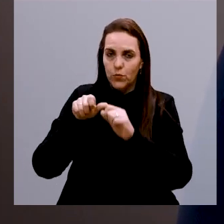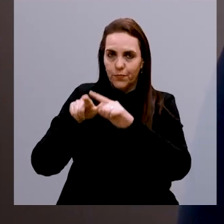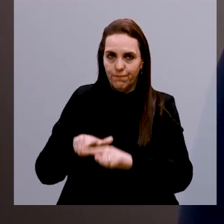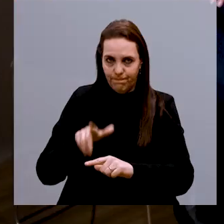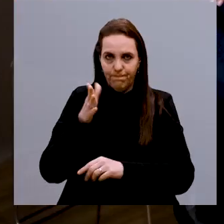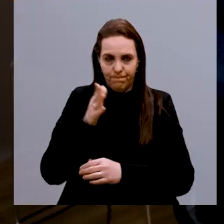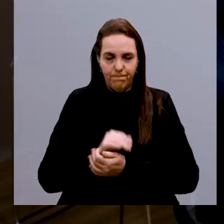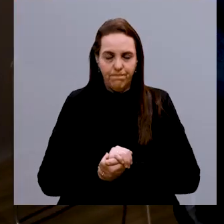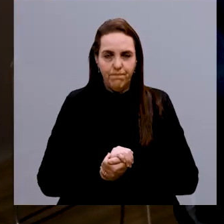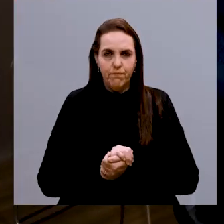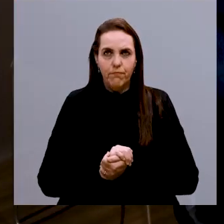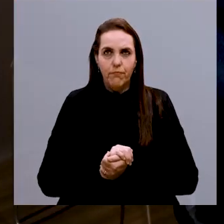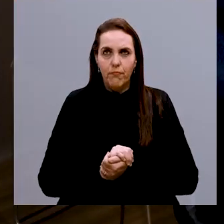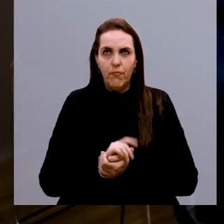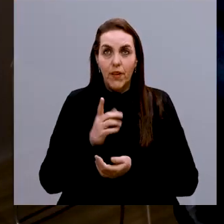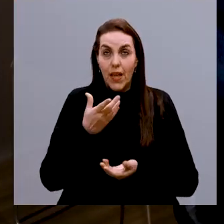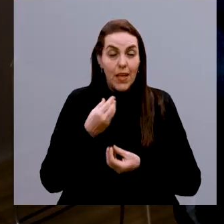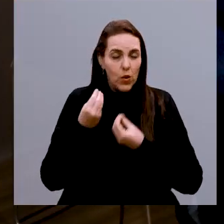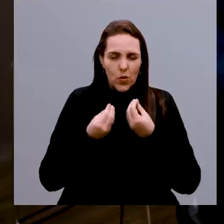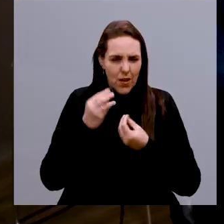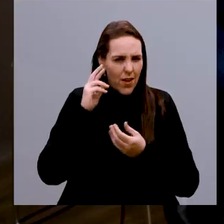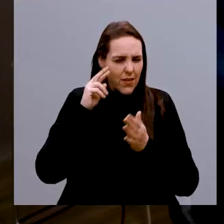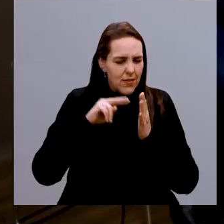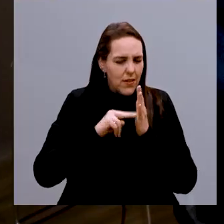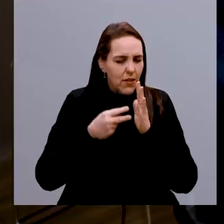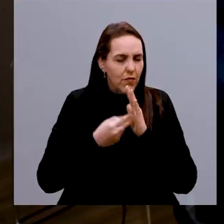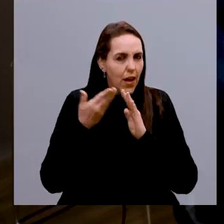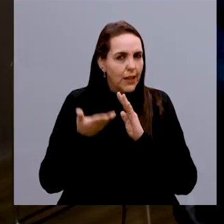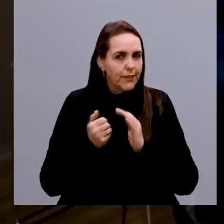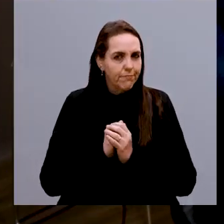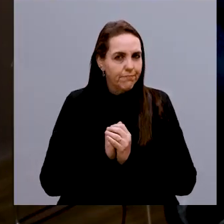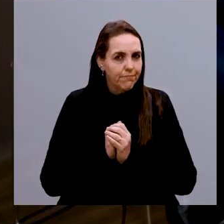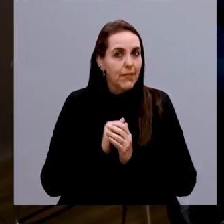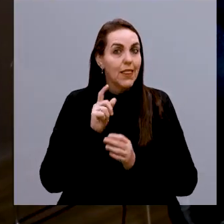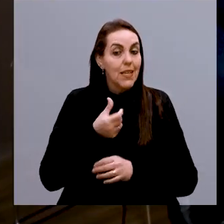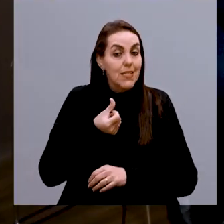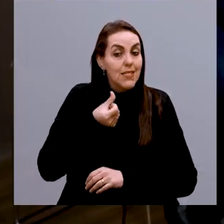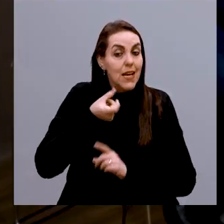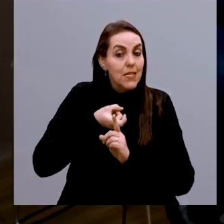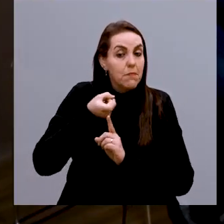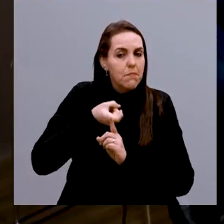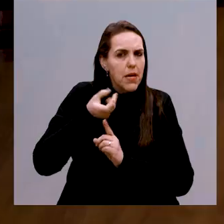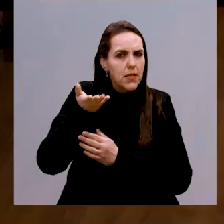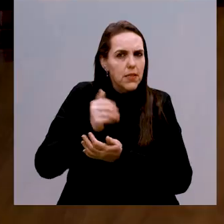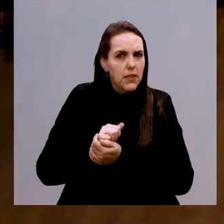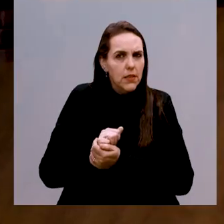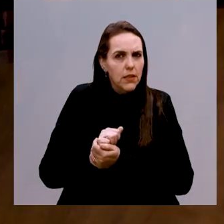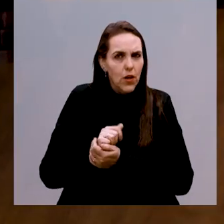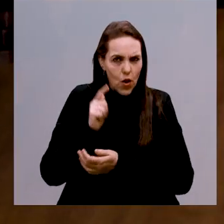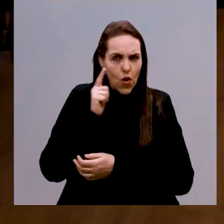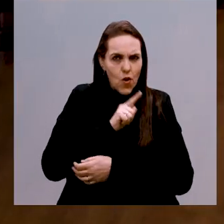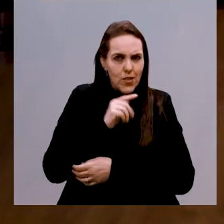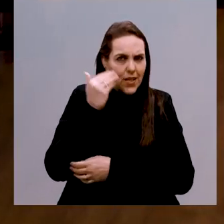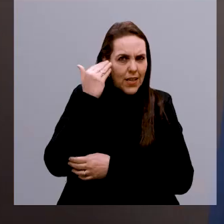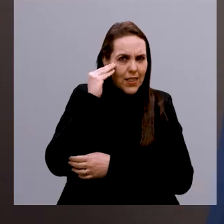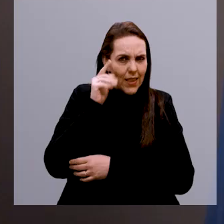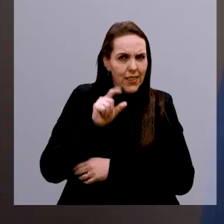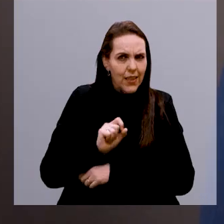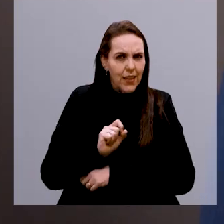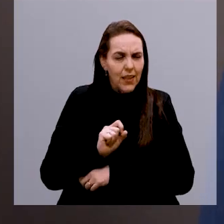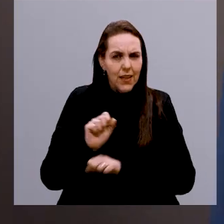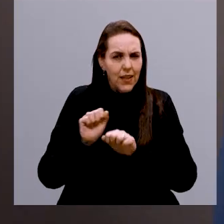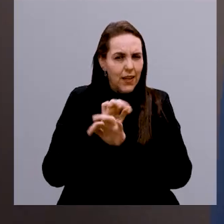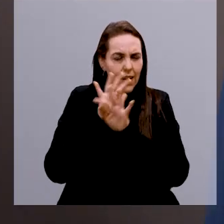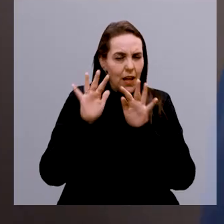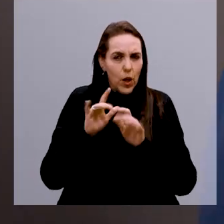do setor. A gente tem ideia, né, Cris, do que isso significa? A gente está falando de 6 meses. A gente consegue ter